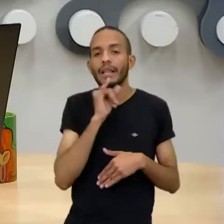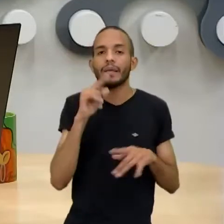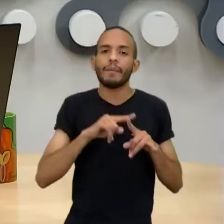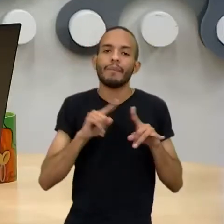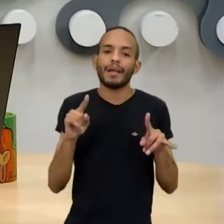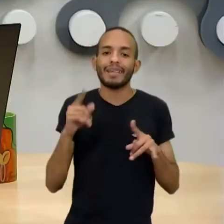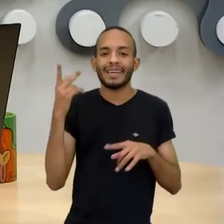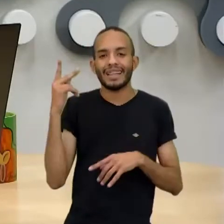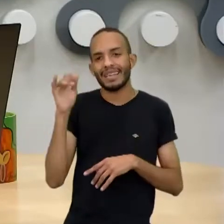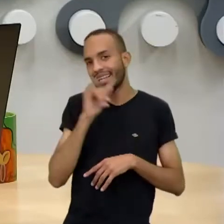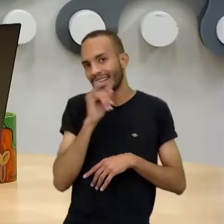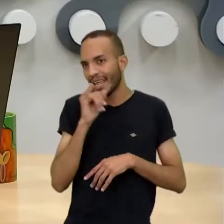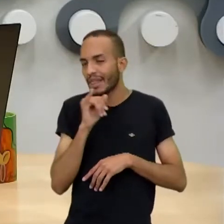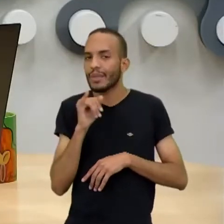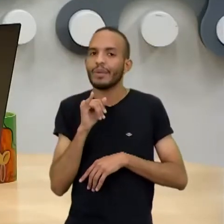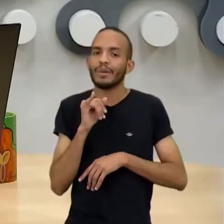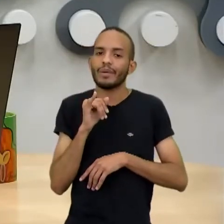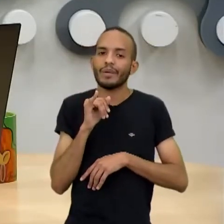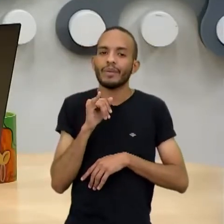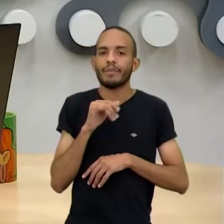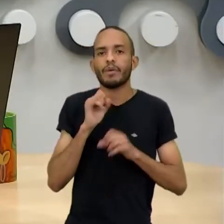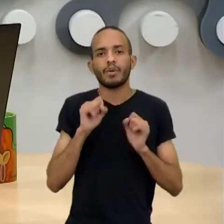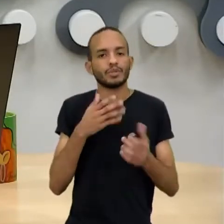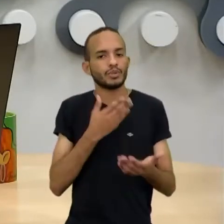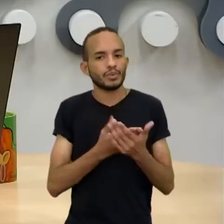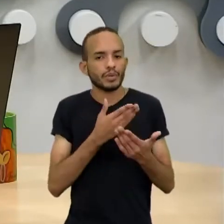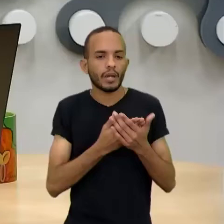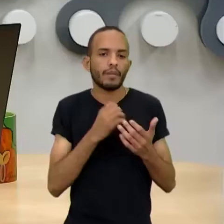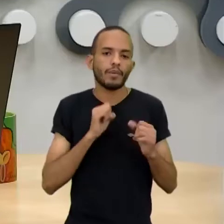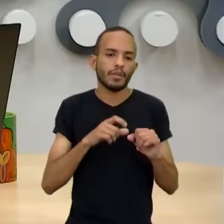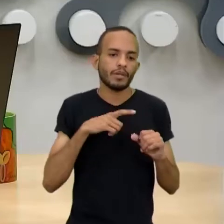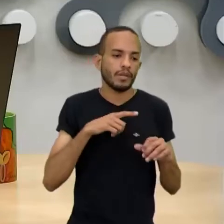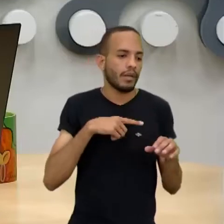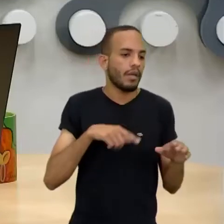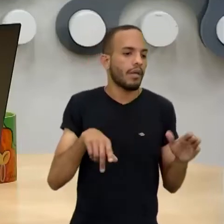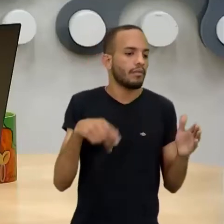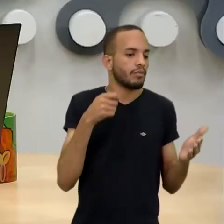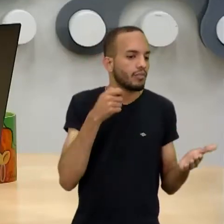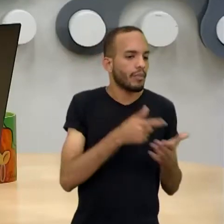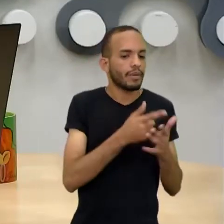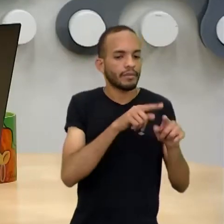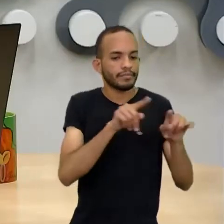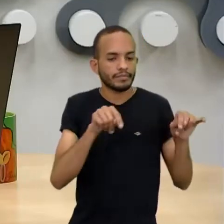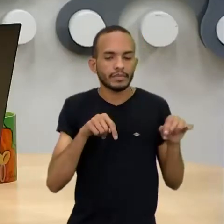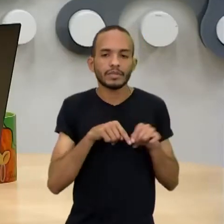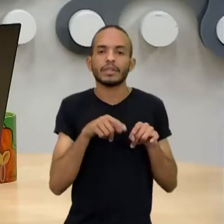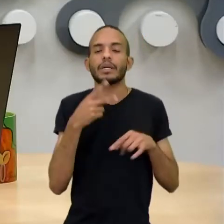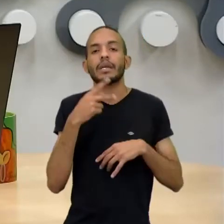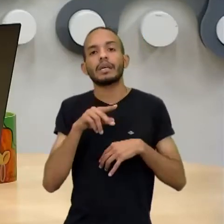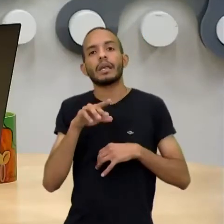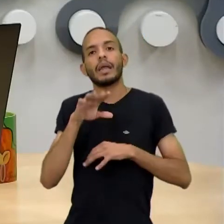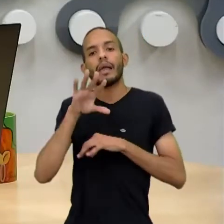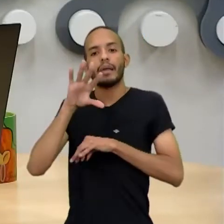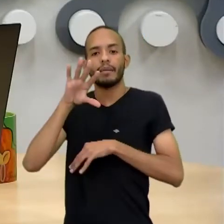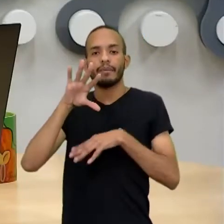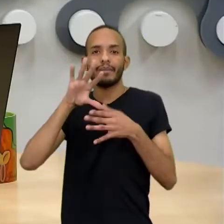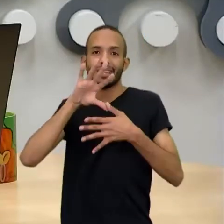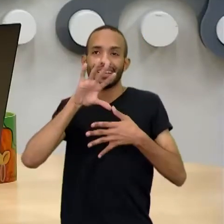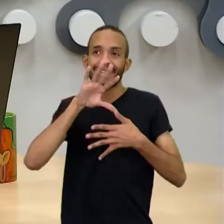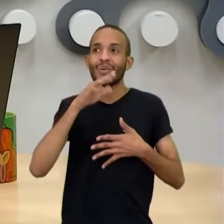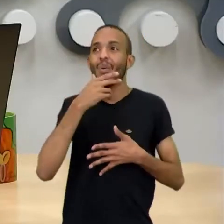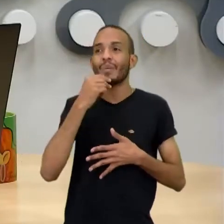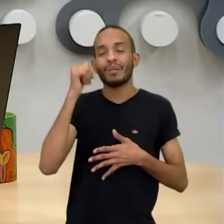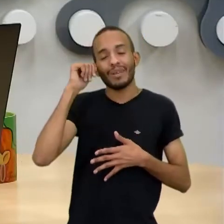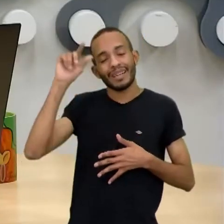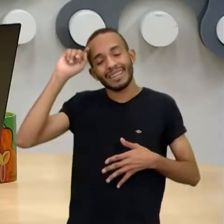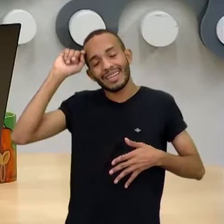chegam escravizados, eles podem ainda estudar, eles podem ter terra. Aqui na América, a condição do homem e da mulher negra é muito